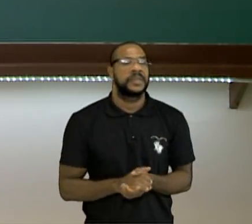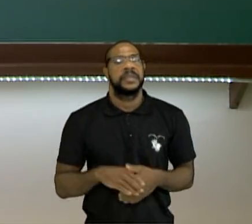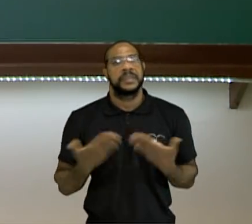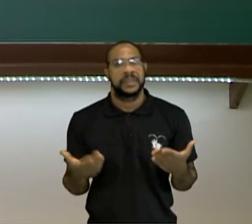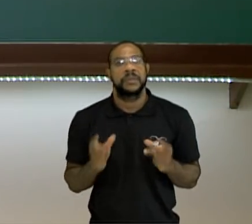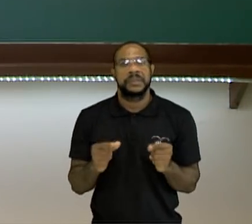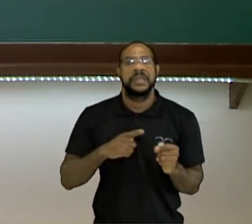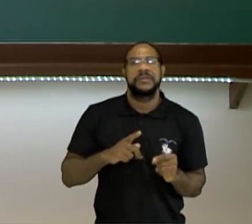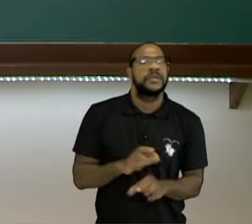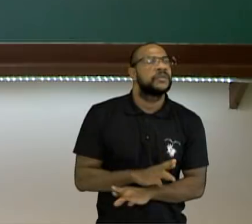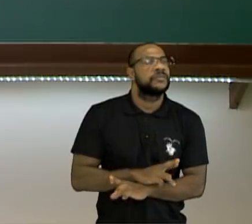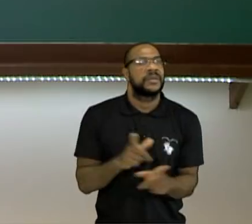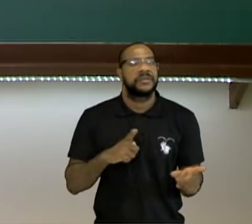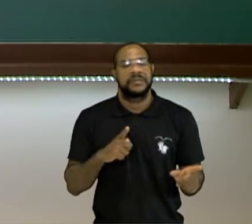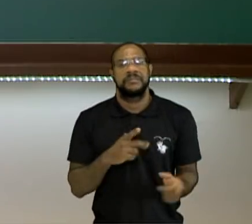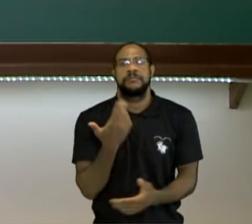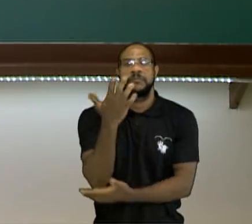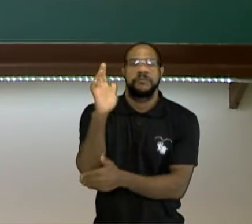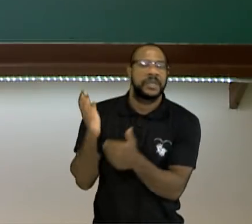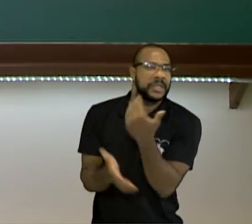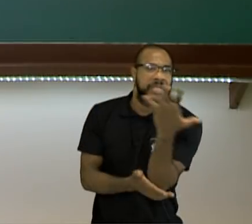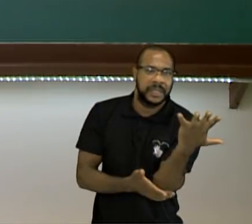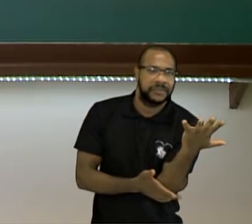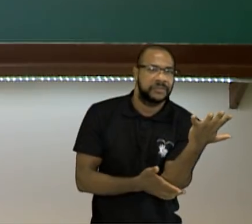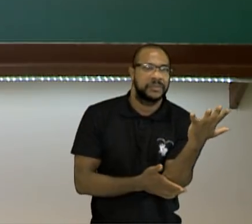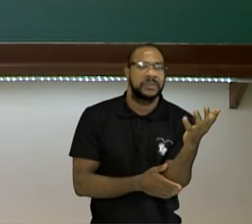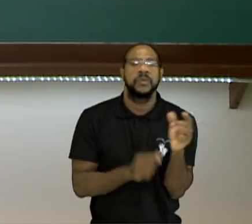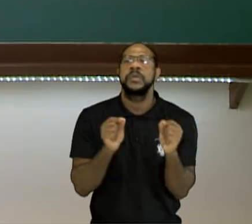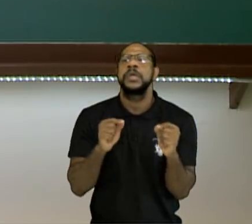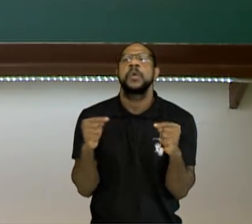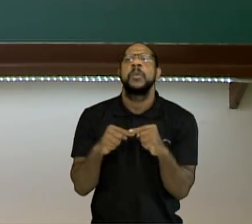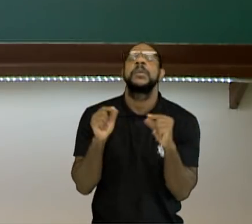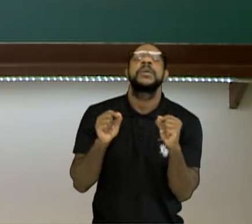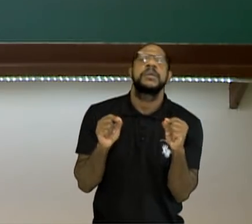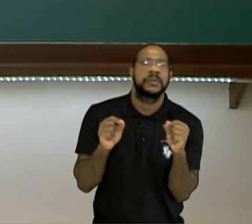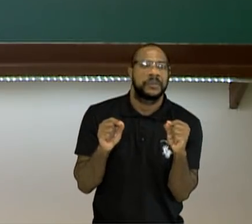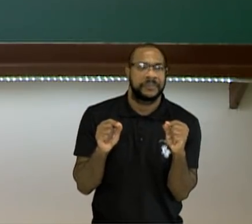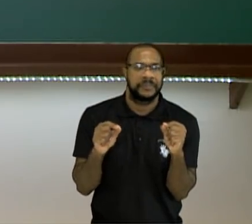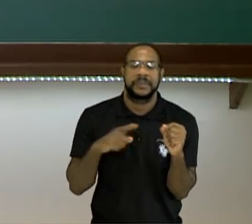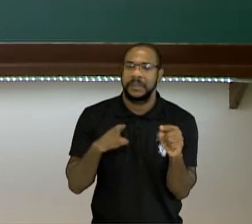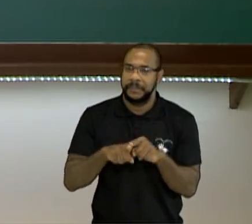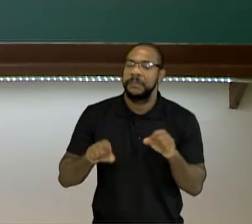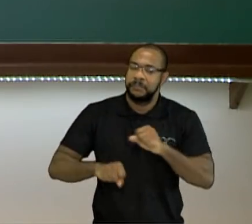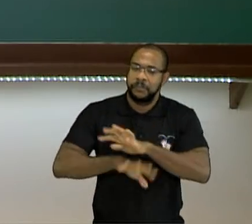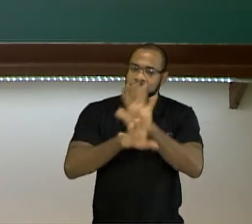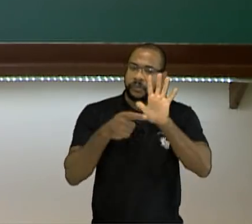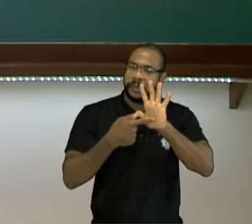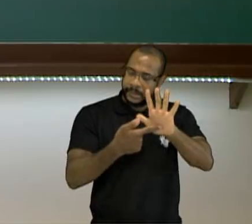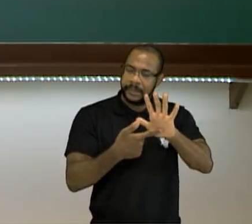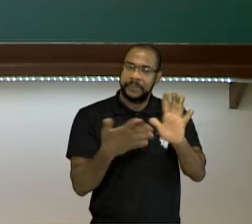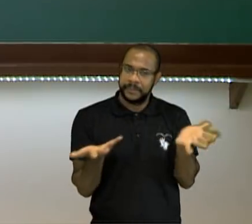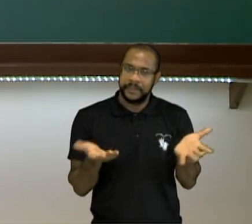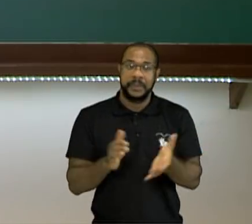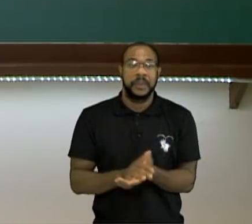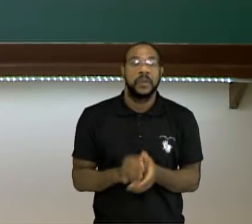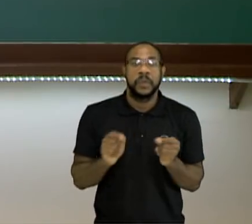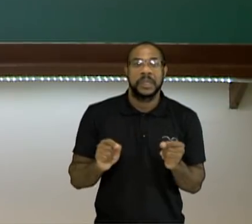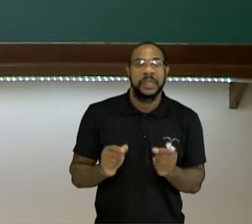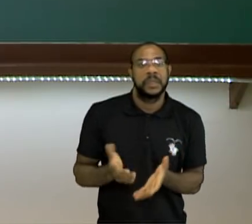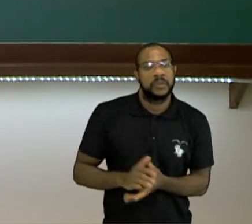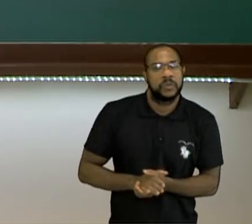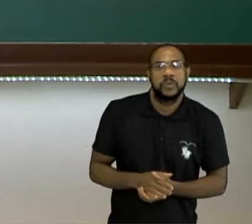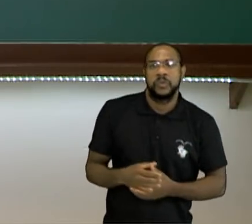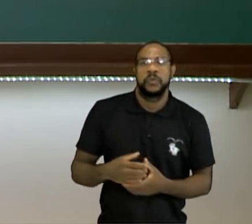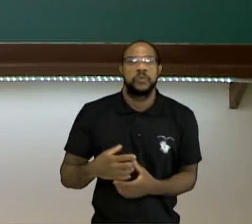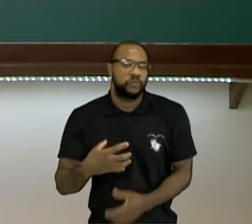essa diversidade de paisagens com a divisão das zonas térmicas? E a gente viu bem claramente isso, né? Que a forma como o